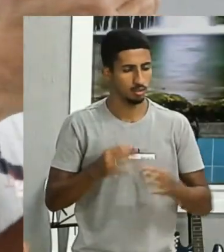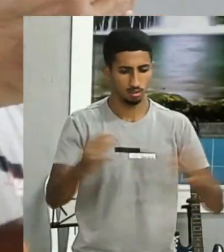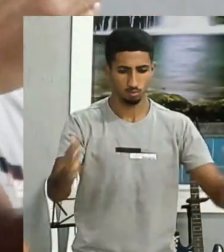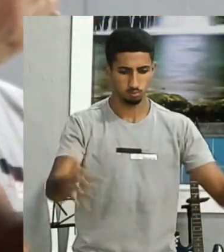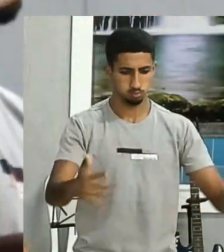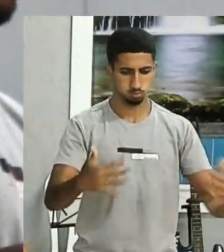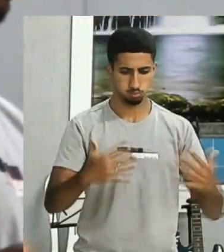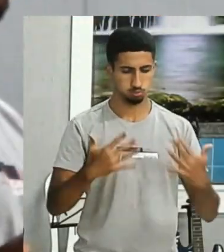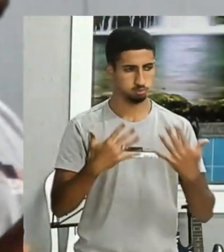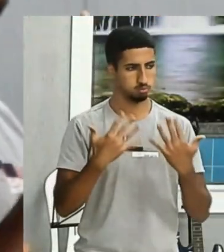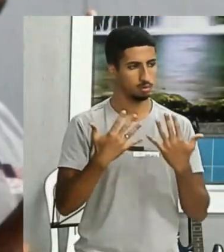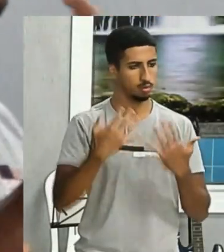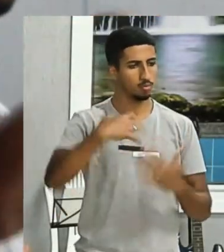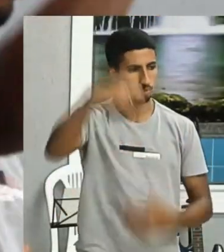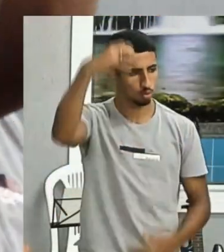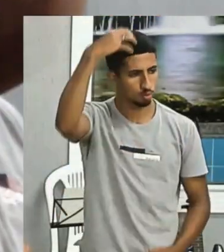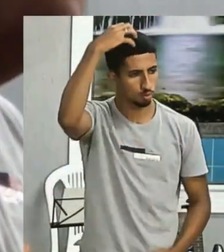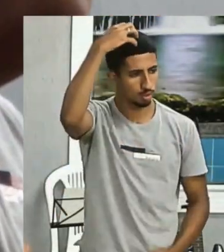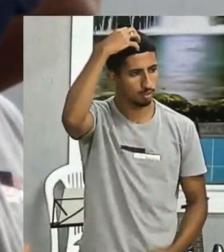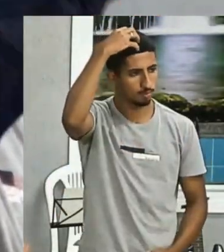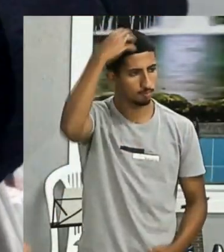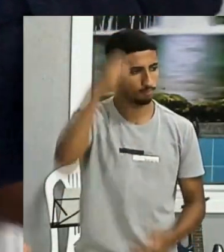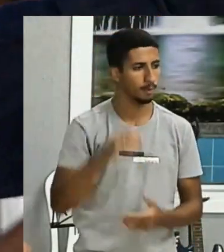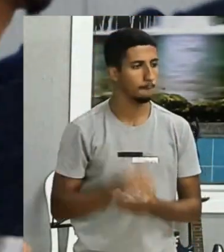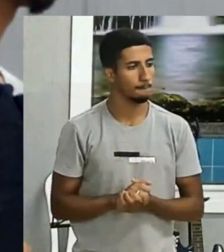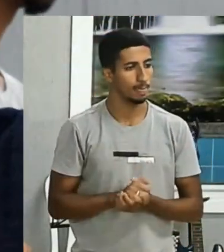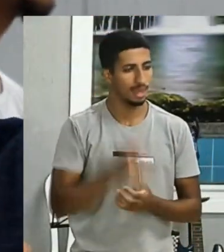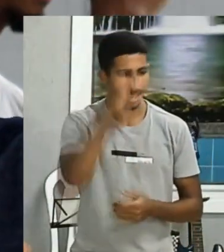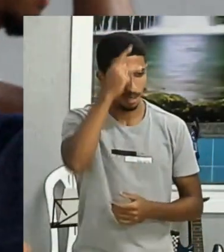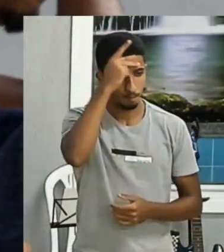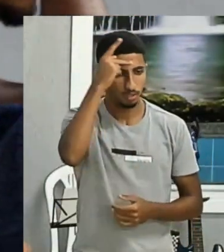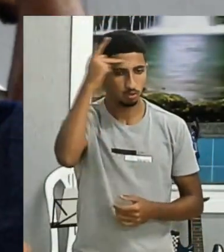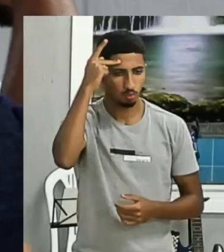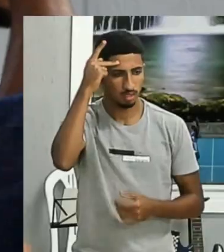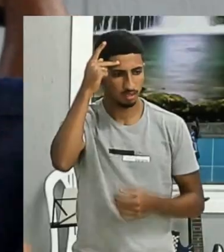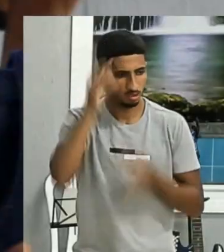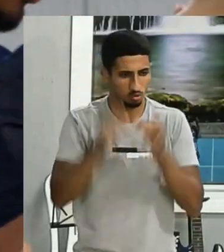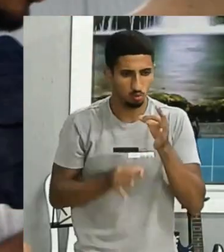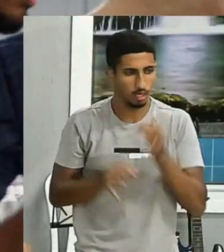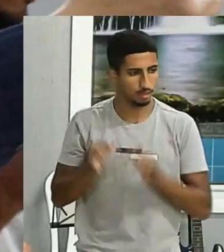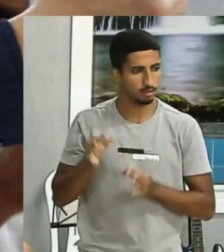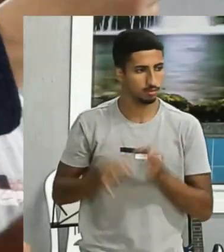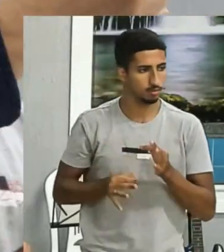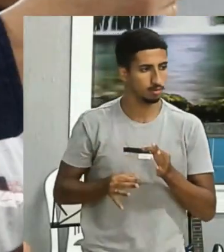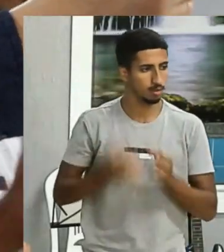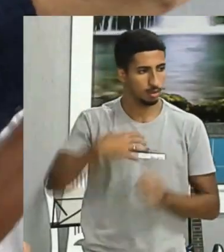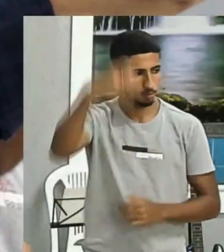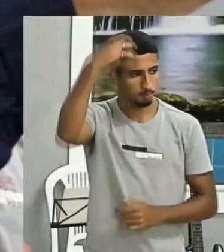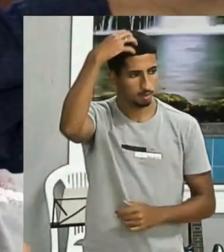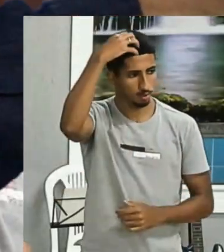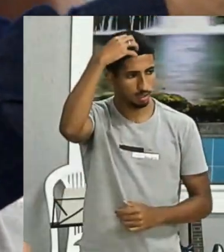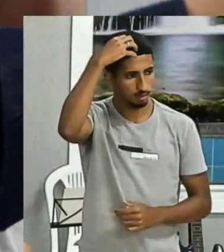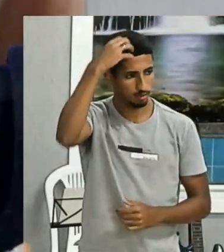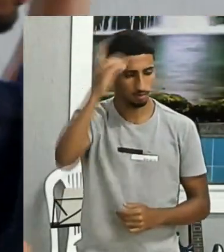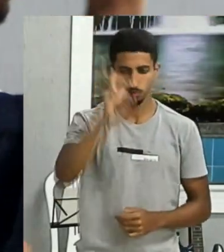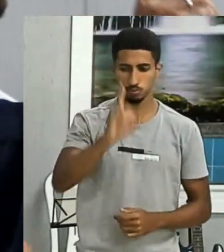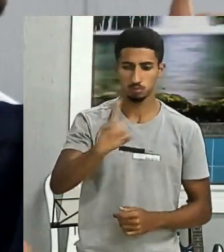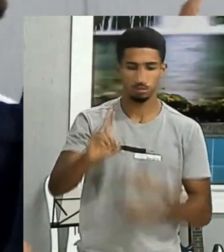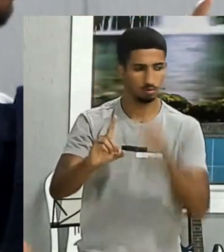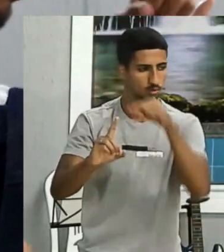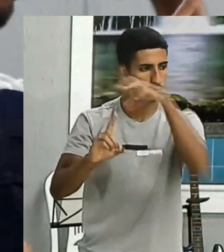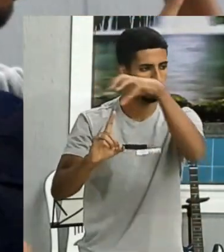rei, ele ficava aos pés do rei. O que ele via do rei era somente